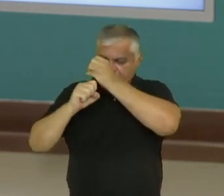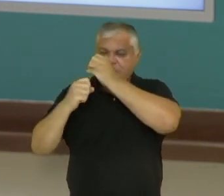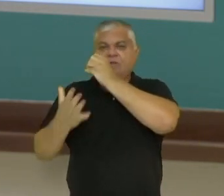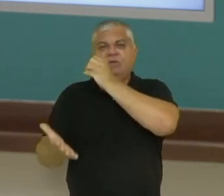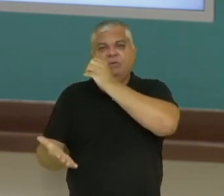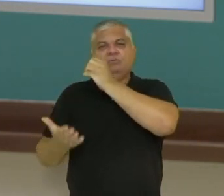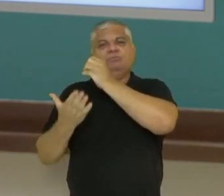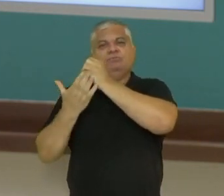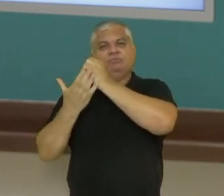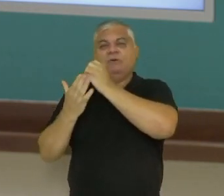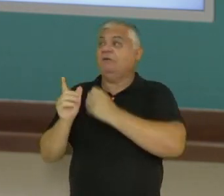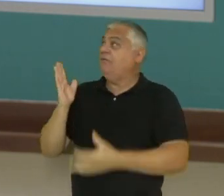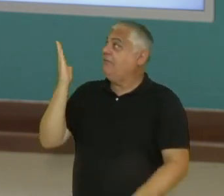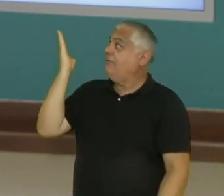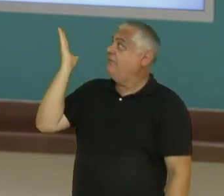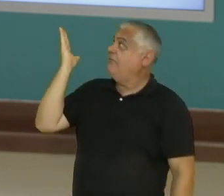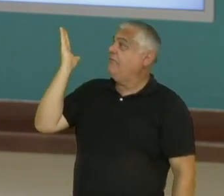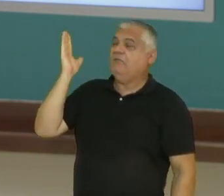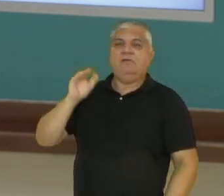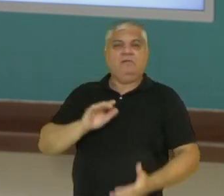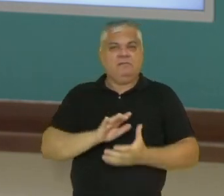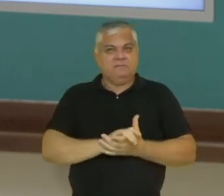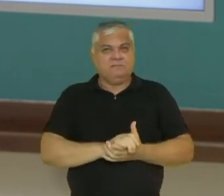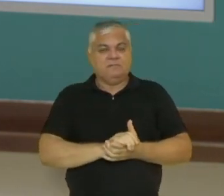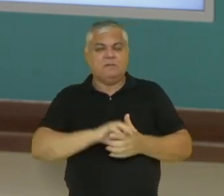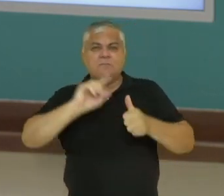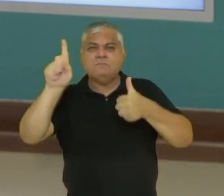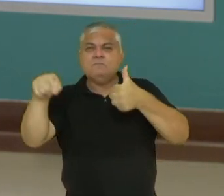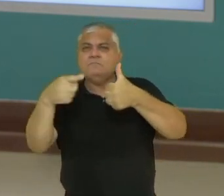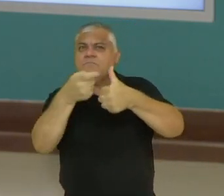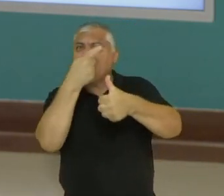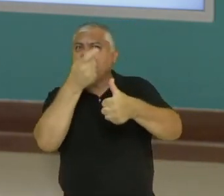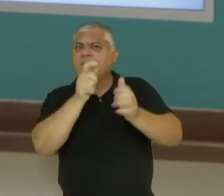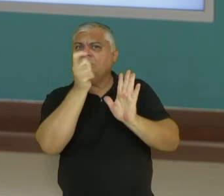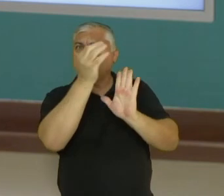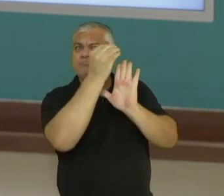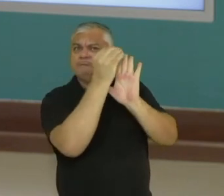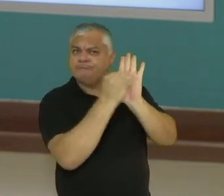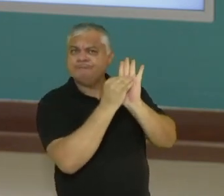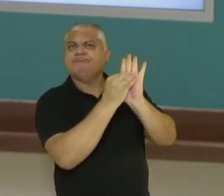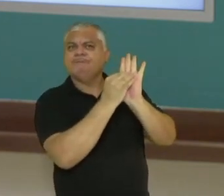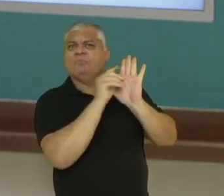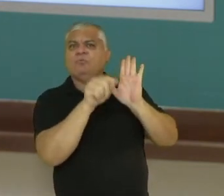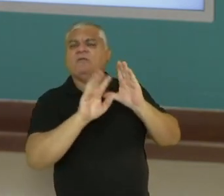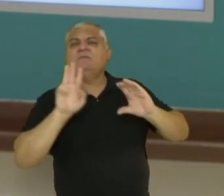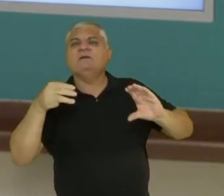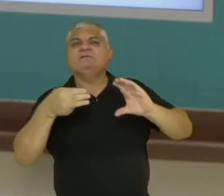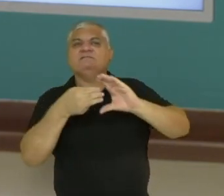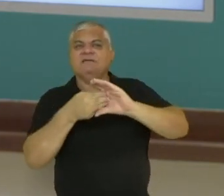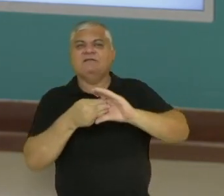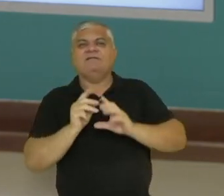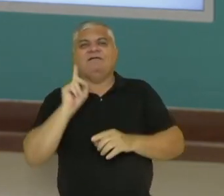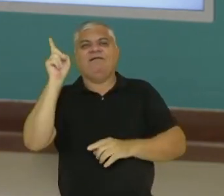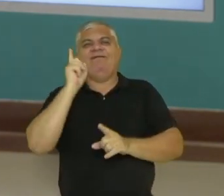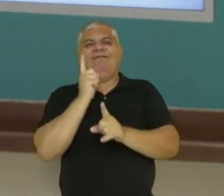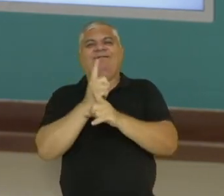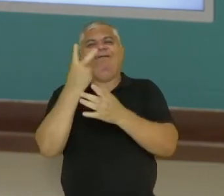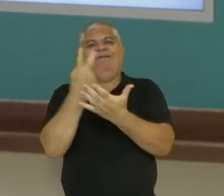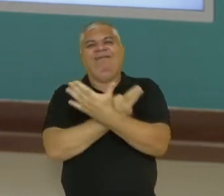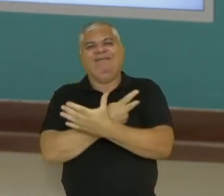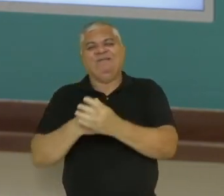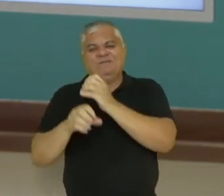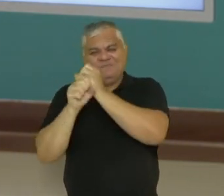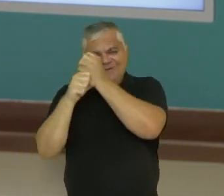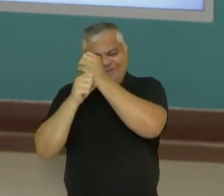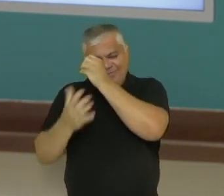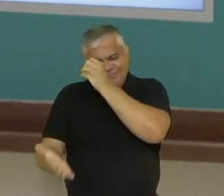aparelho como esse, né? Por isso que o primeiro registro de uma célula ele se deu aqui, no